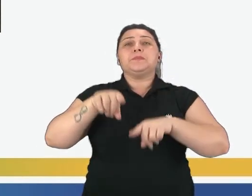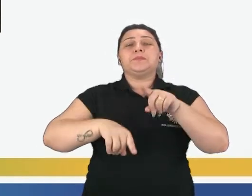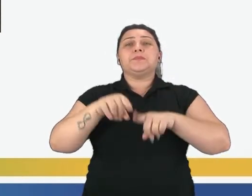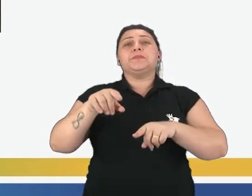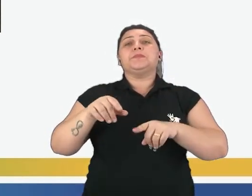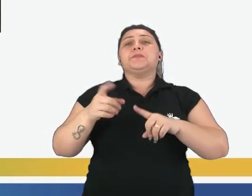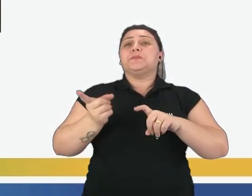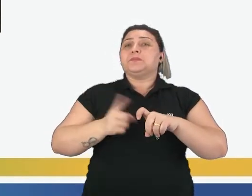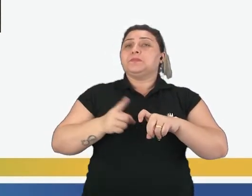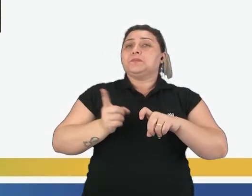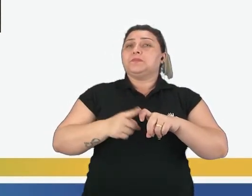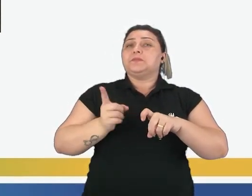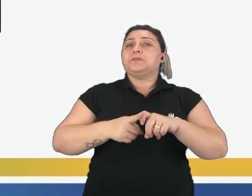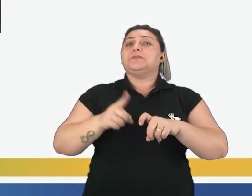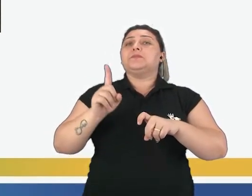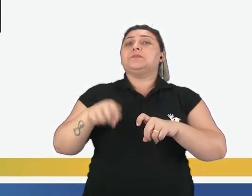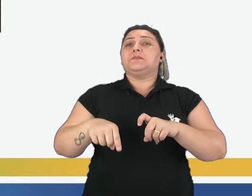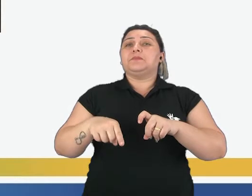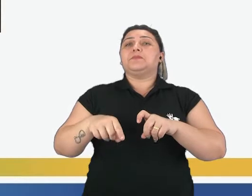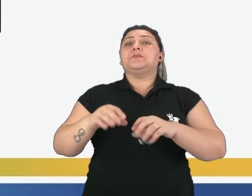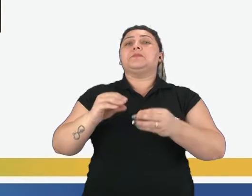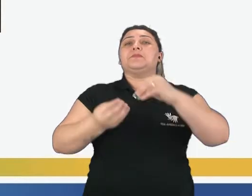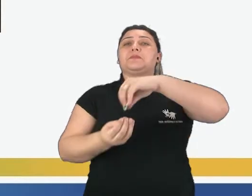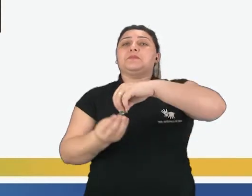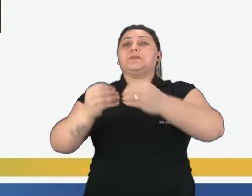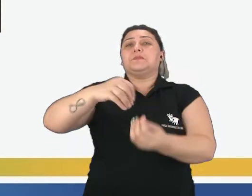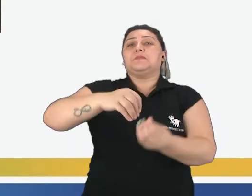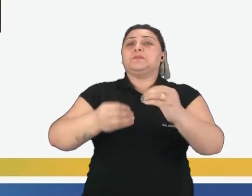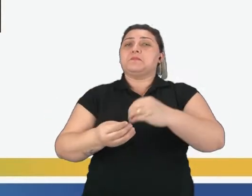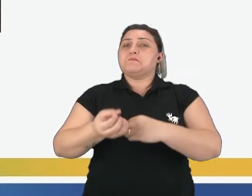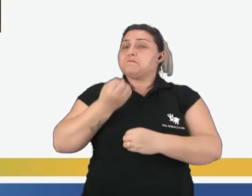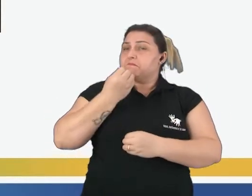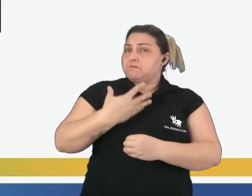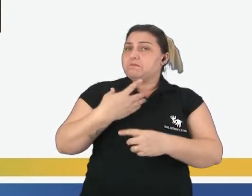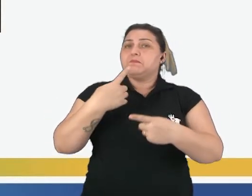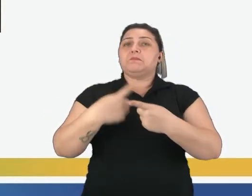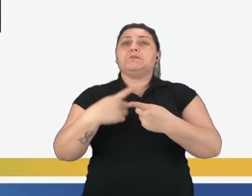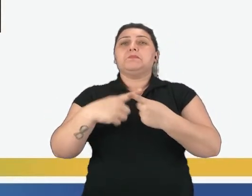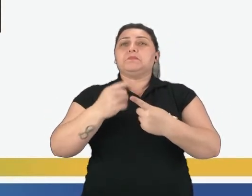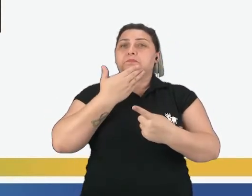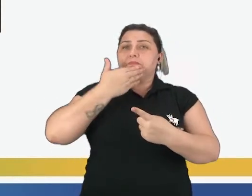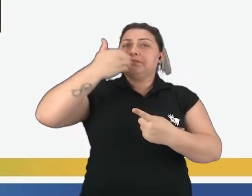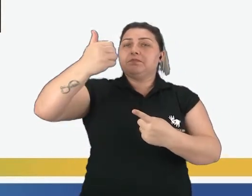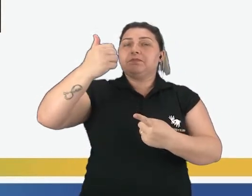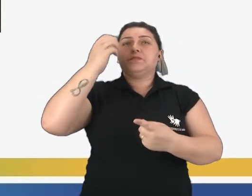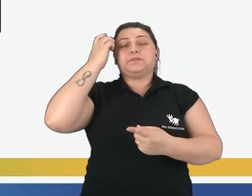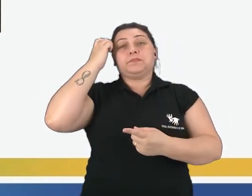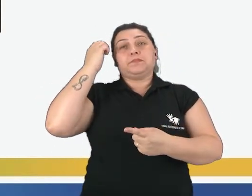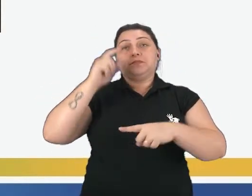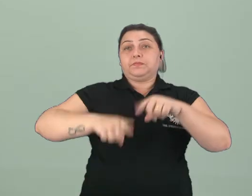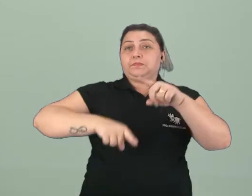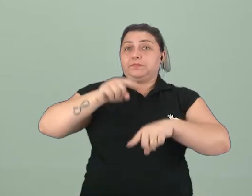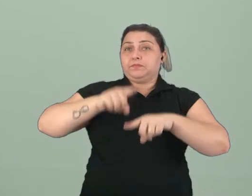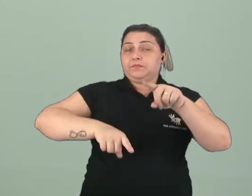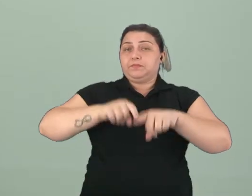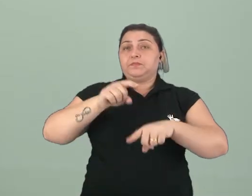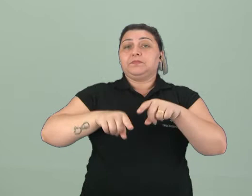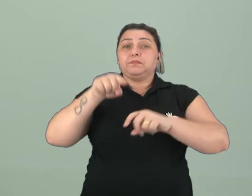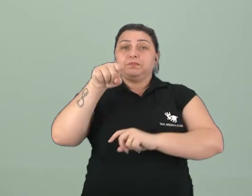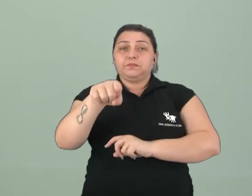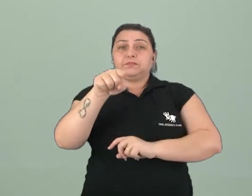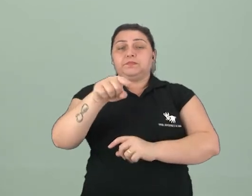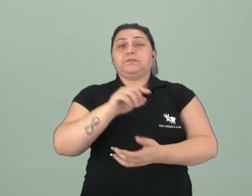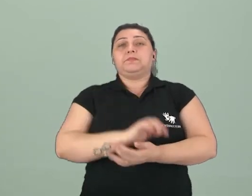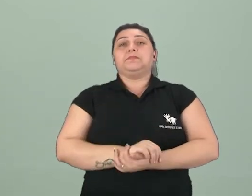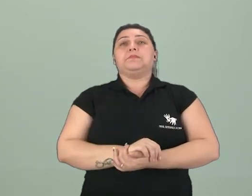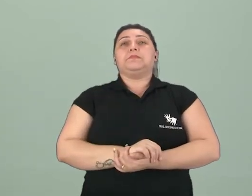na medicina, tudo era analógico. Então a ampulheta revolucionou por quê? Era um instrumento onde